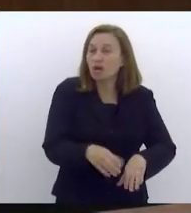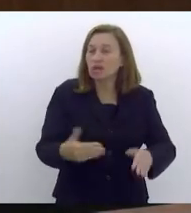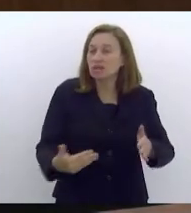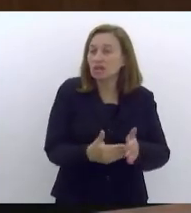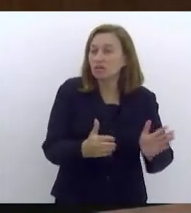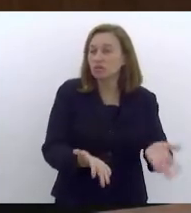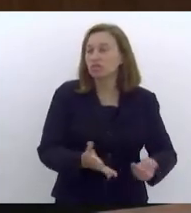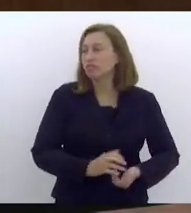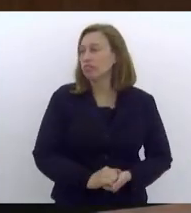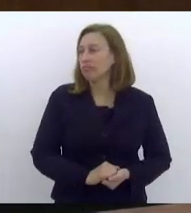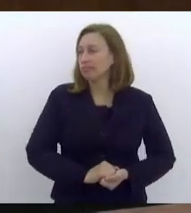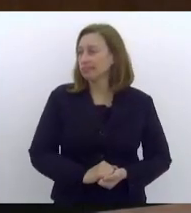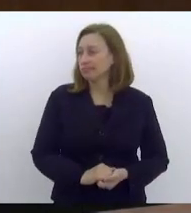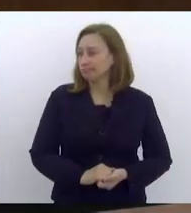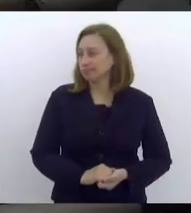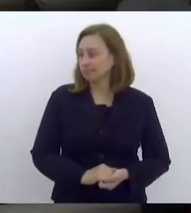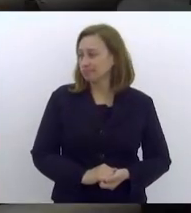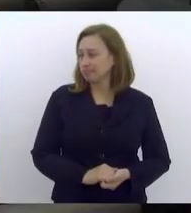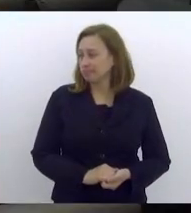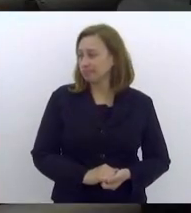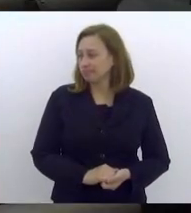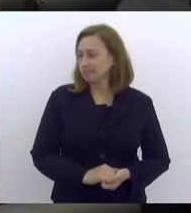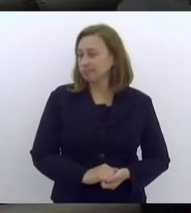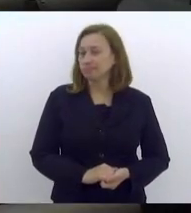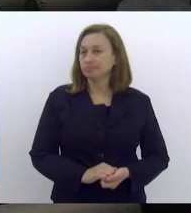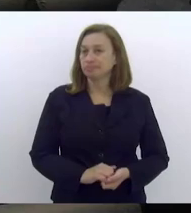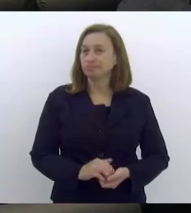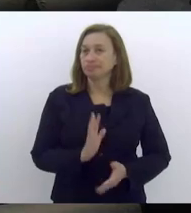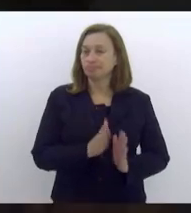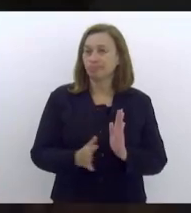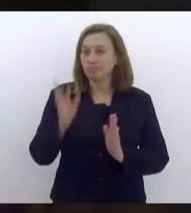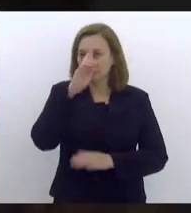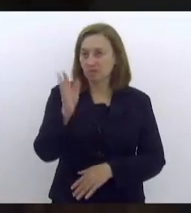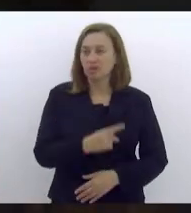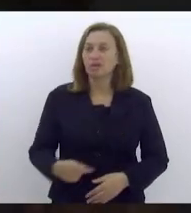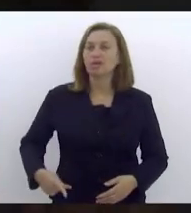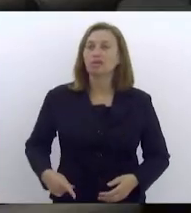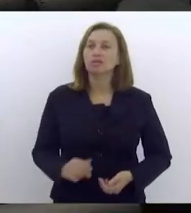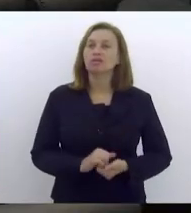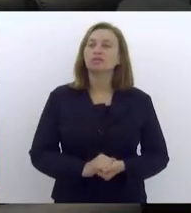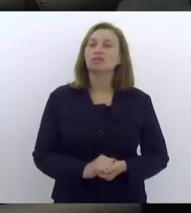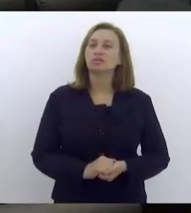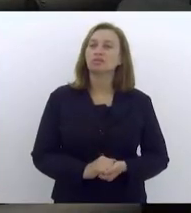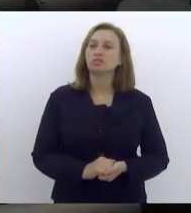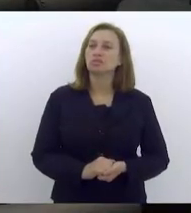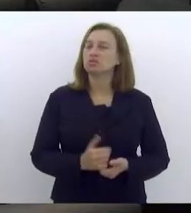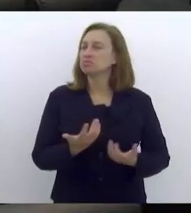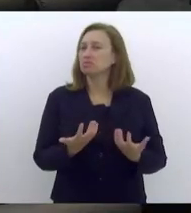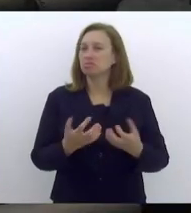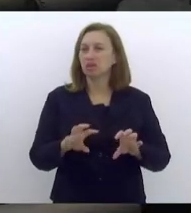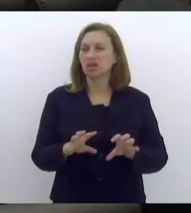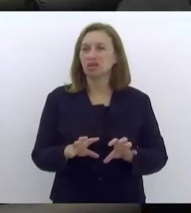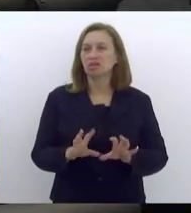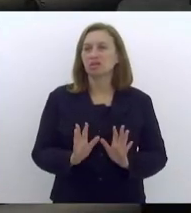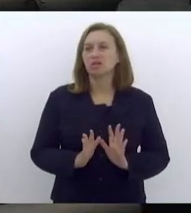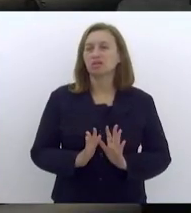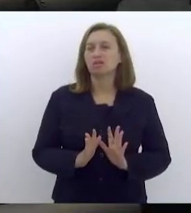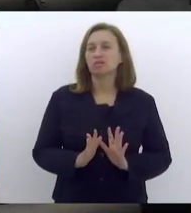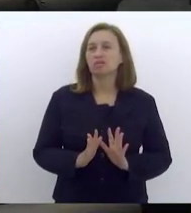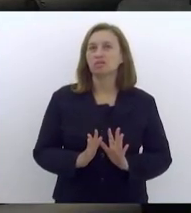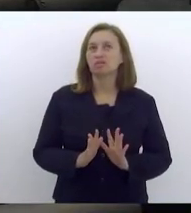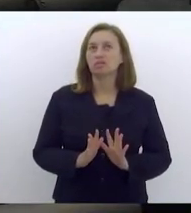momento. Obrigado, presidente. Pela ordem, senhor presidente. Pois não. Senhor presidente, eu não quero entrar aqui num lugar